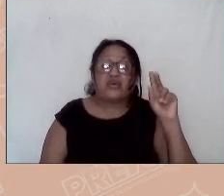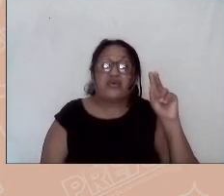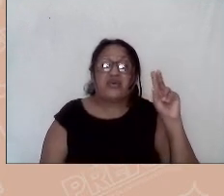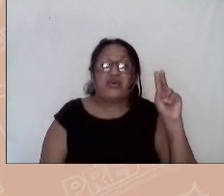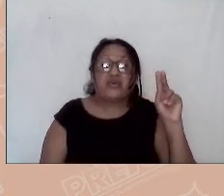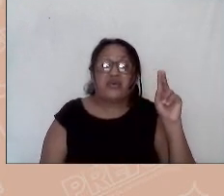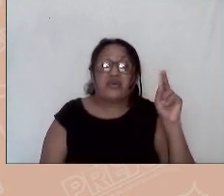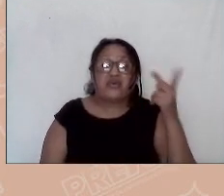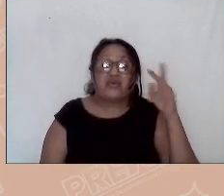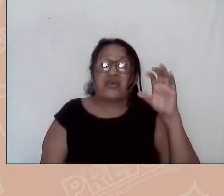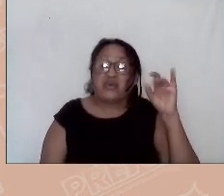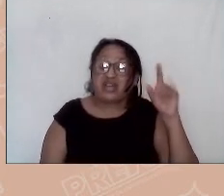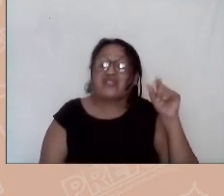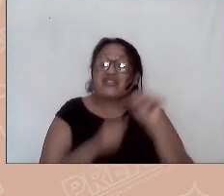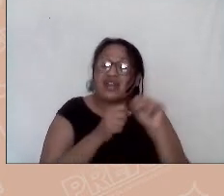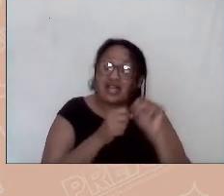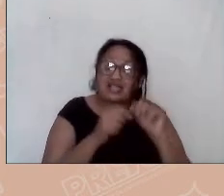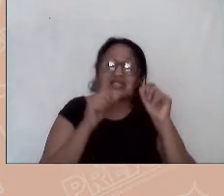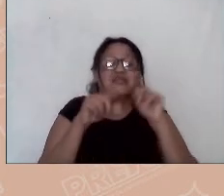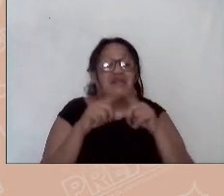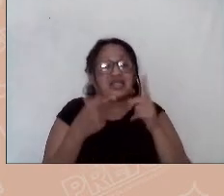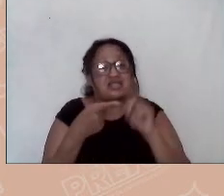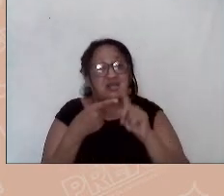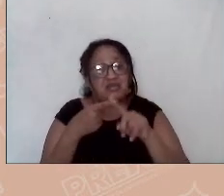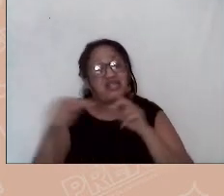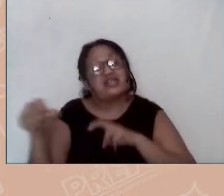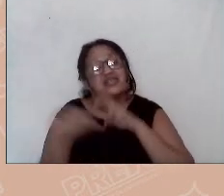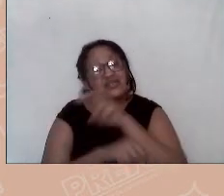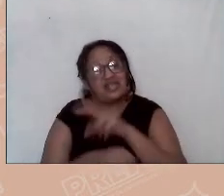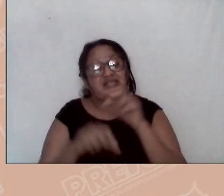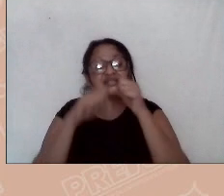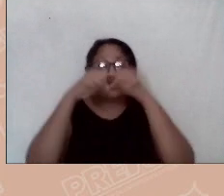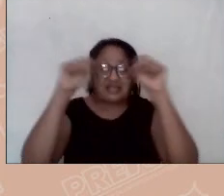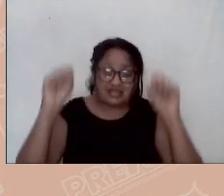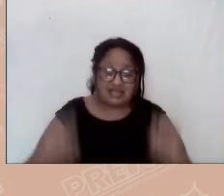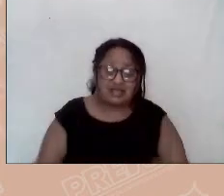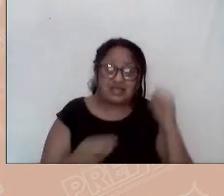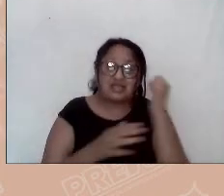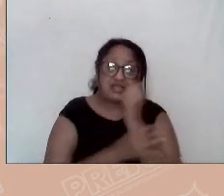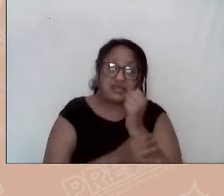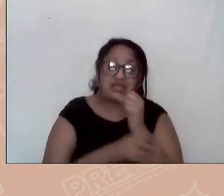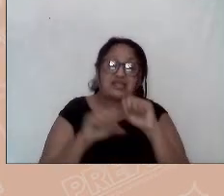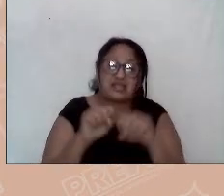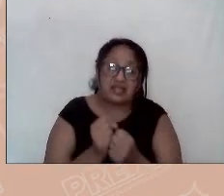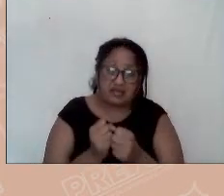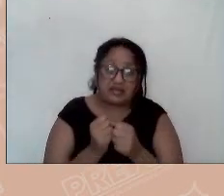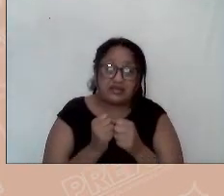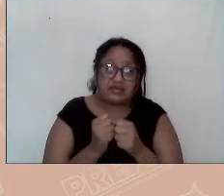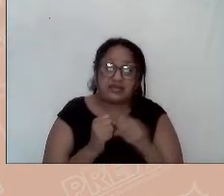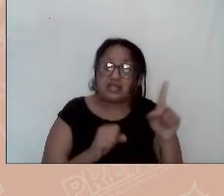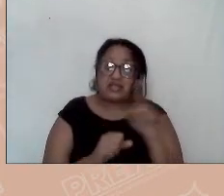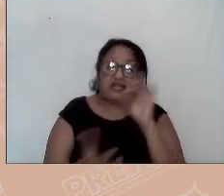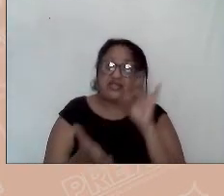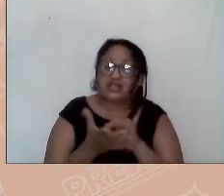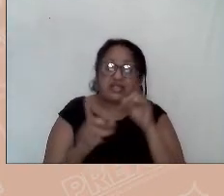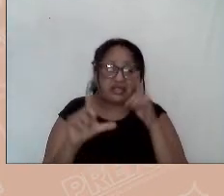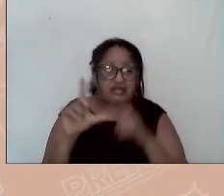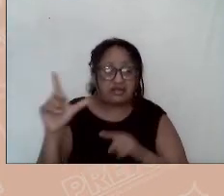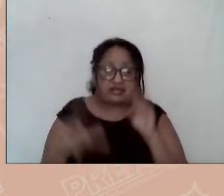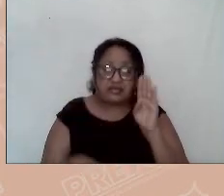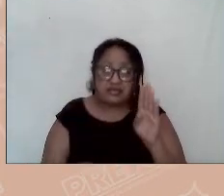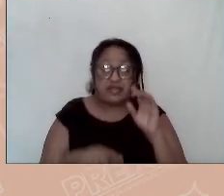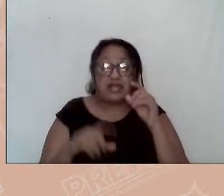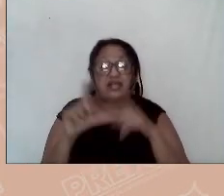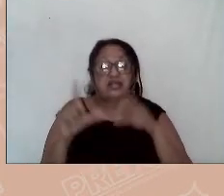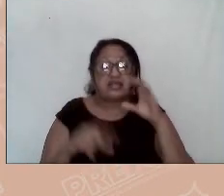também invade sistemas de segurança e quebra essa segurança então não é verdade a letra B letra